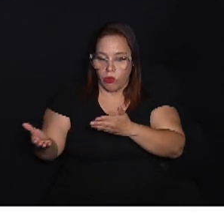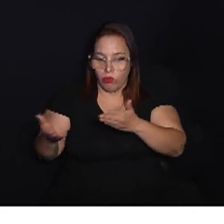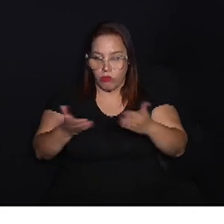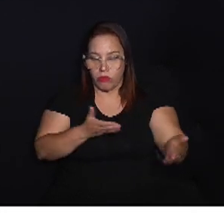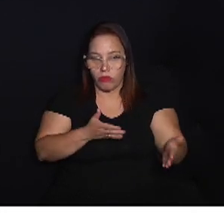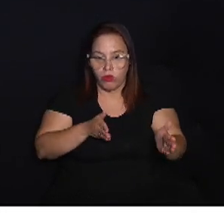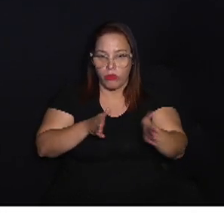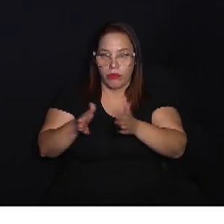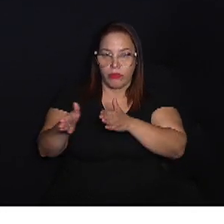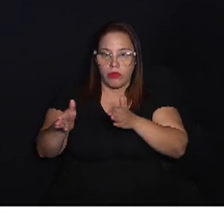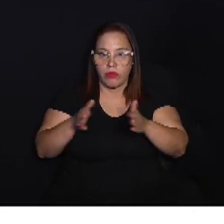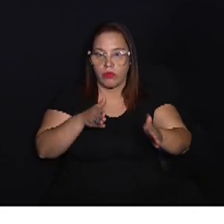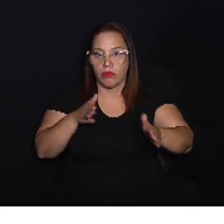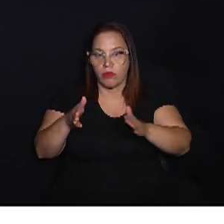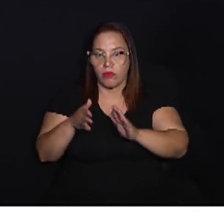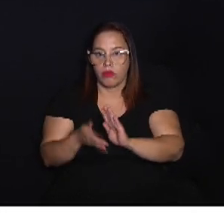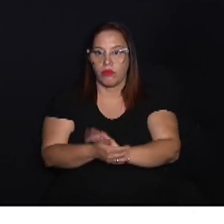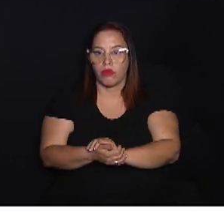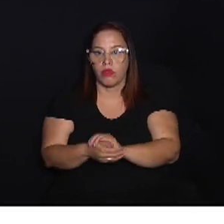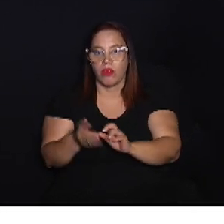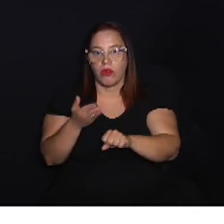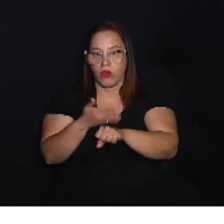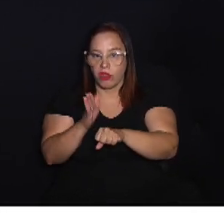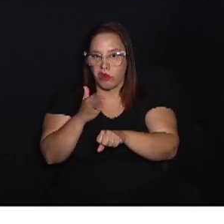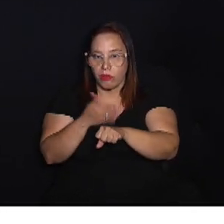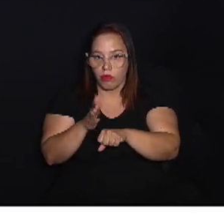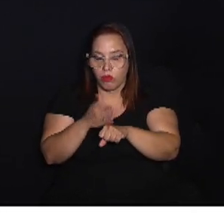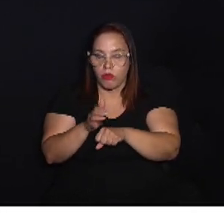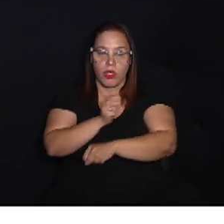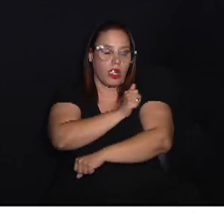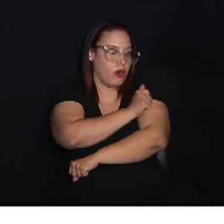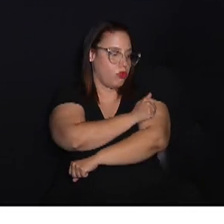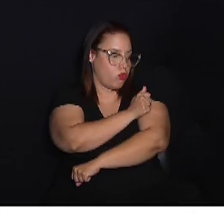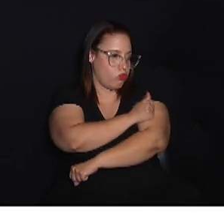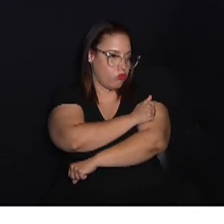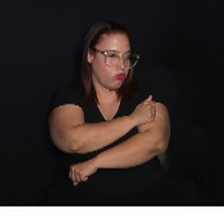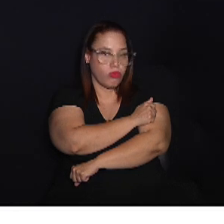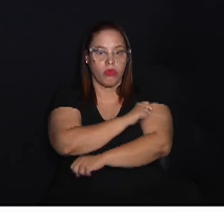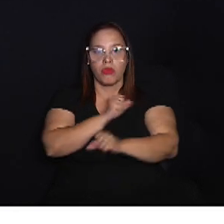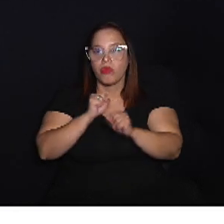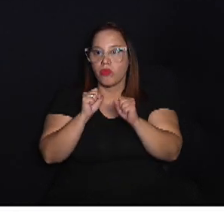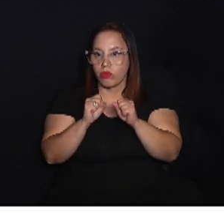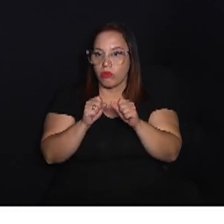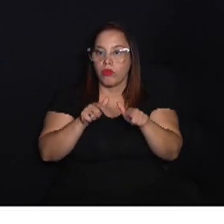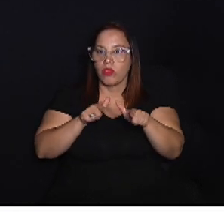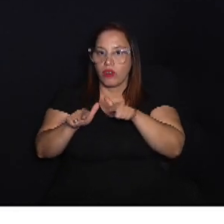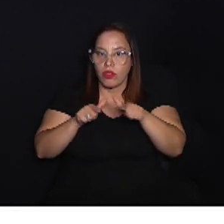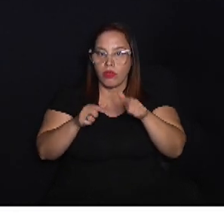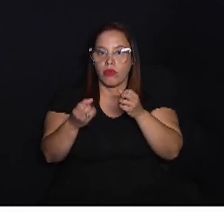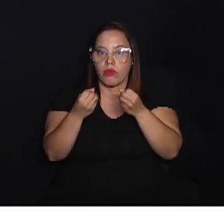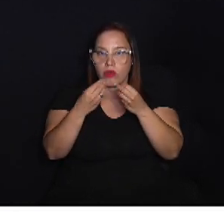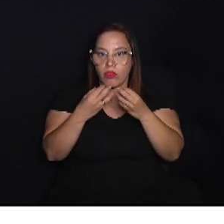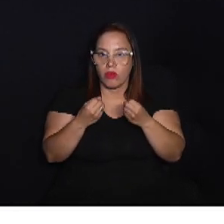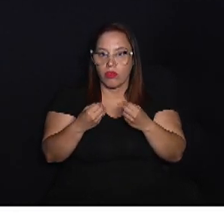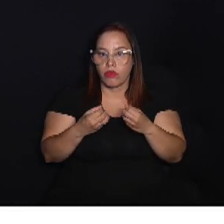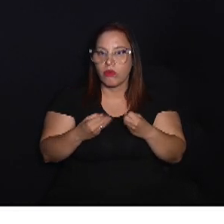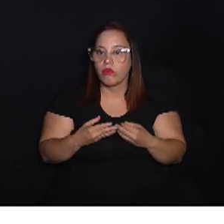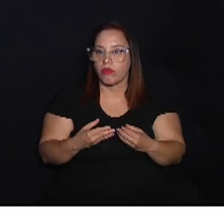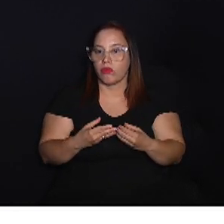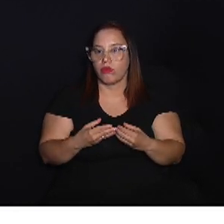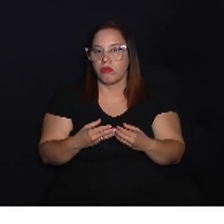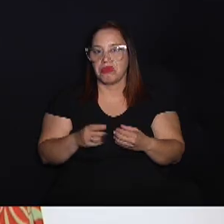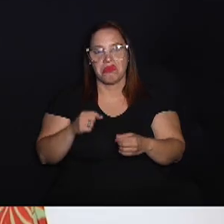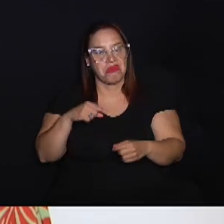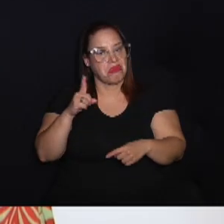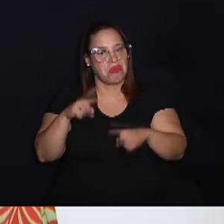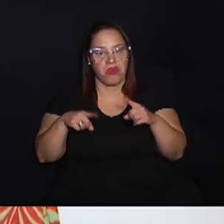caminho para que prepare esse aluno para que ele possa trabalhar com a informação, seja ela